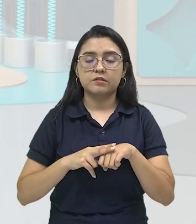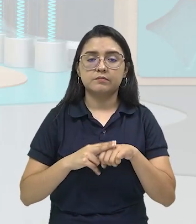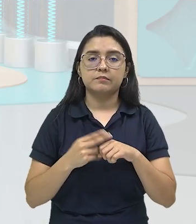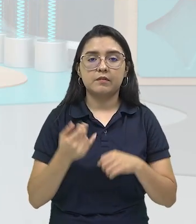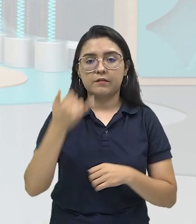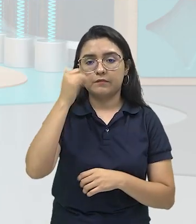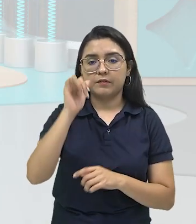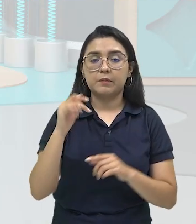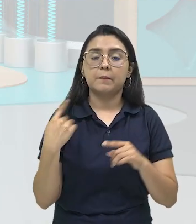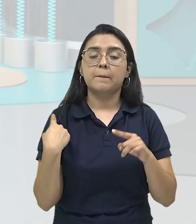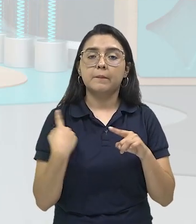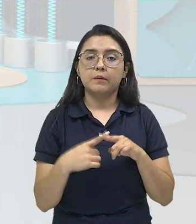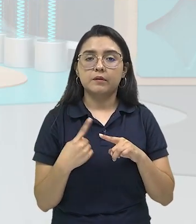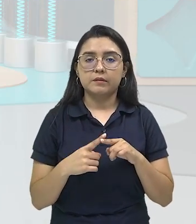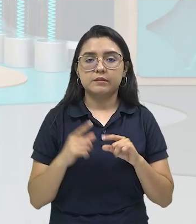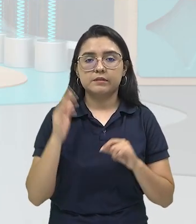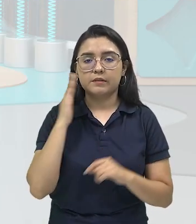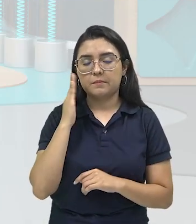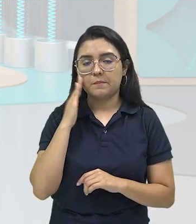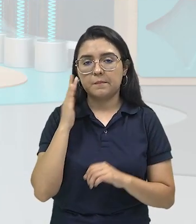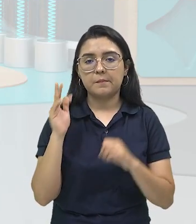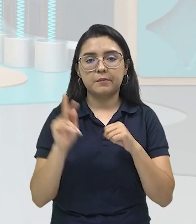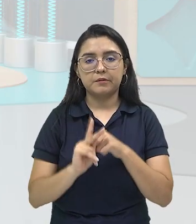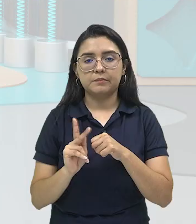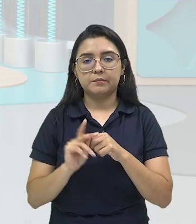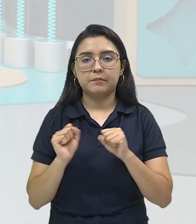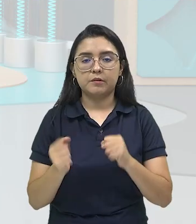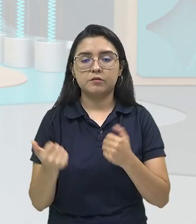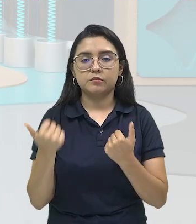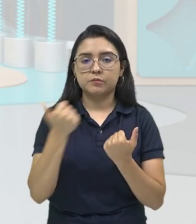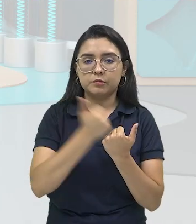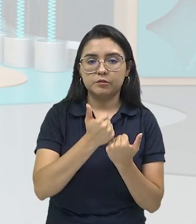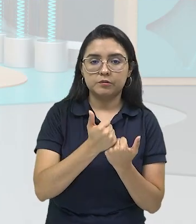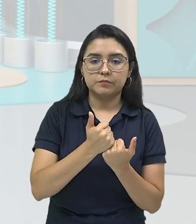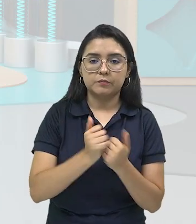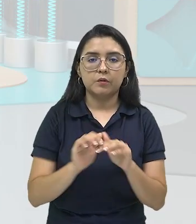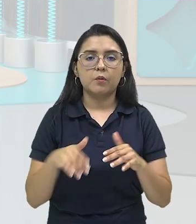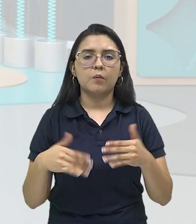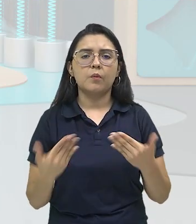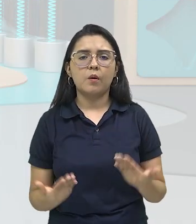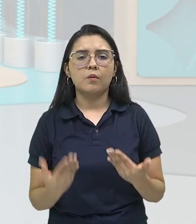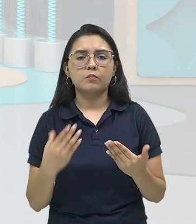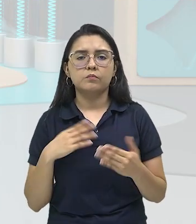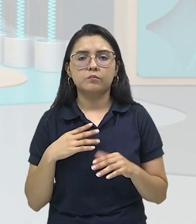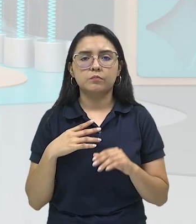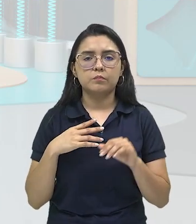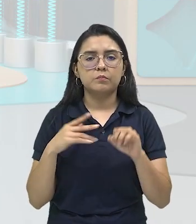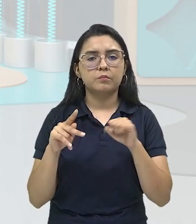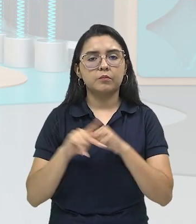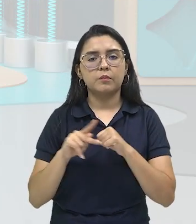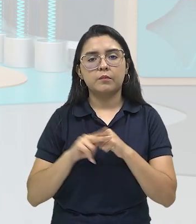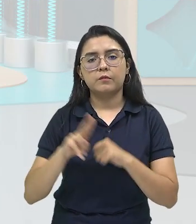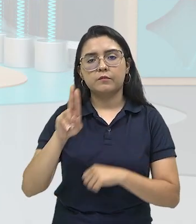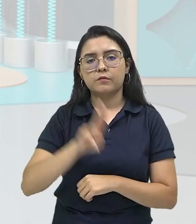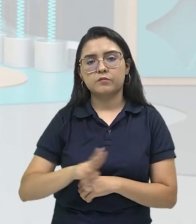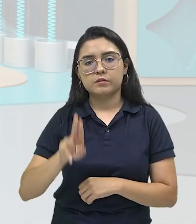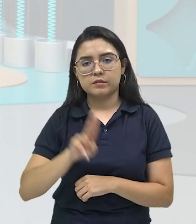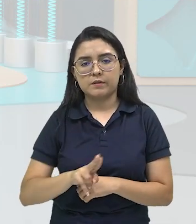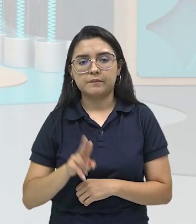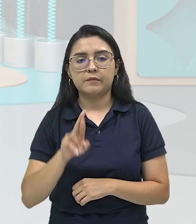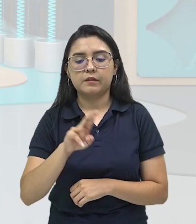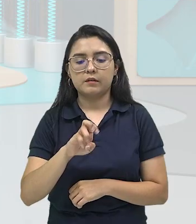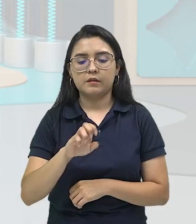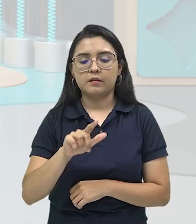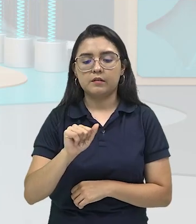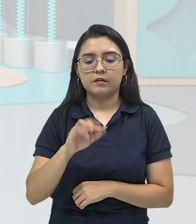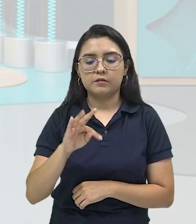que o pronome ele pode substituir, né? Que é para ajudar a enxugar. Então, qual pronome eu vou colocar aqui? Eu vou escolher o pronome relativo, porque ele vai